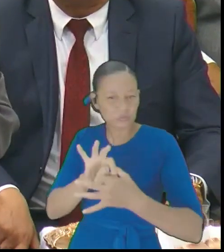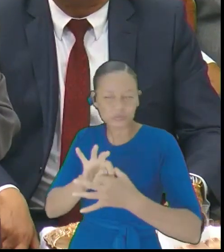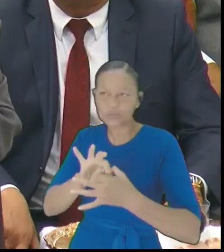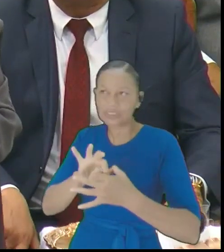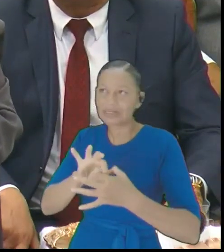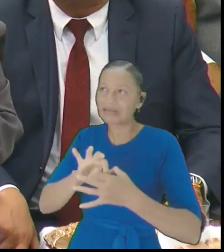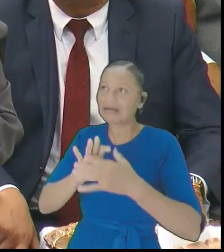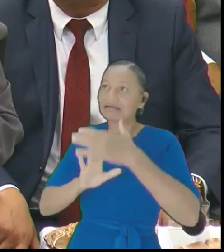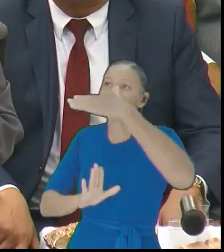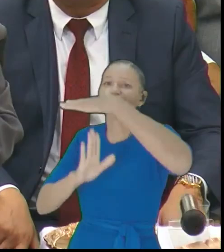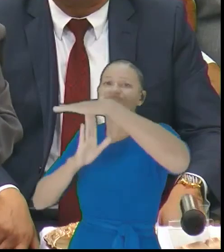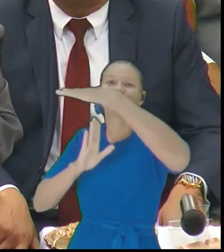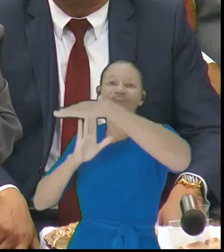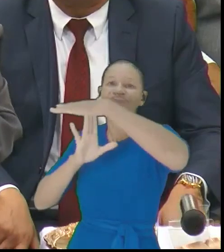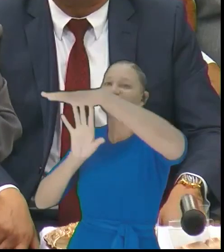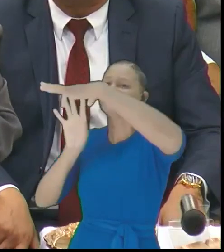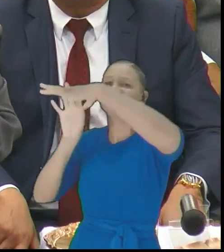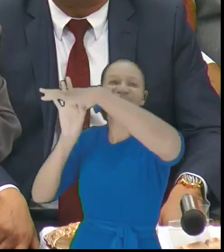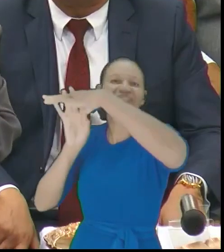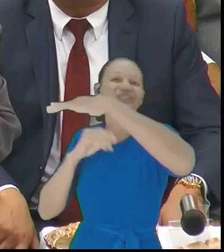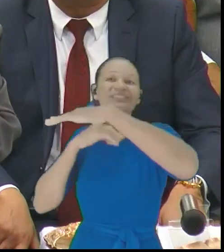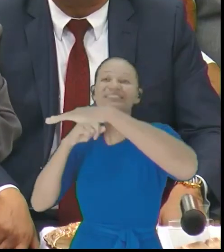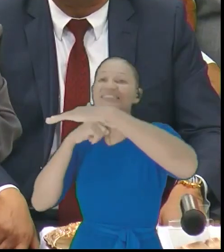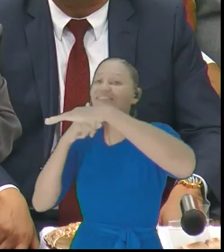está bloqueada a comunhão lá.